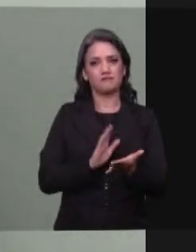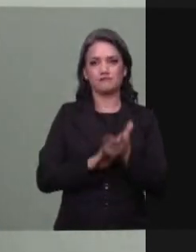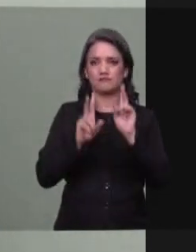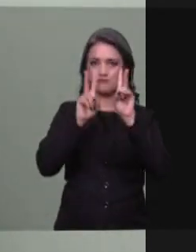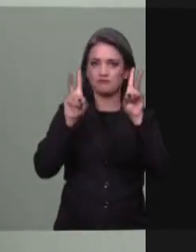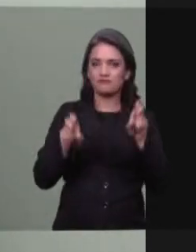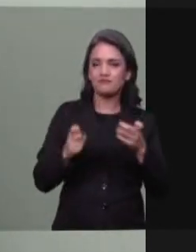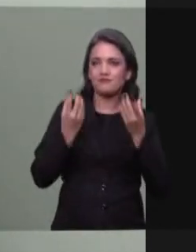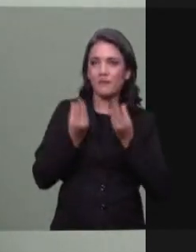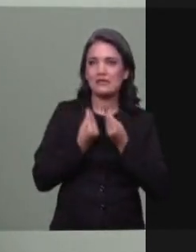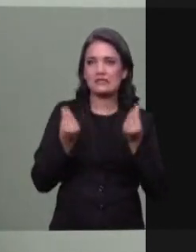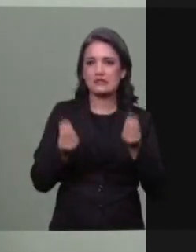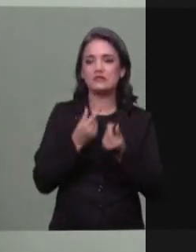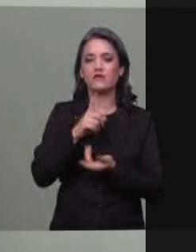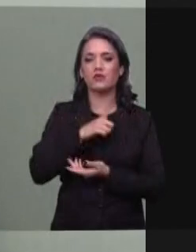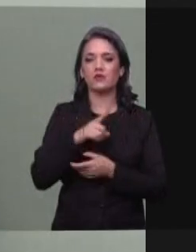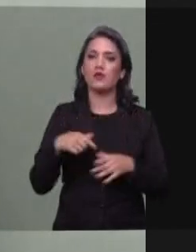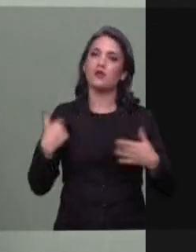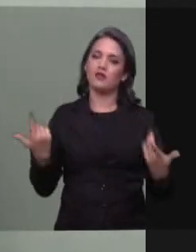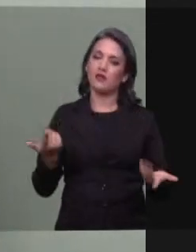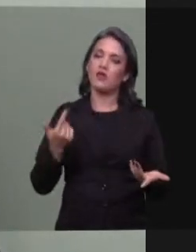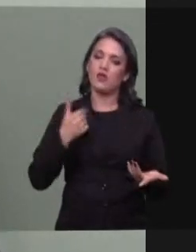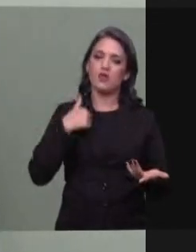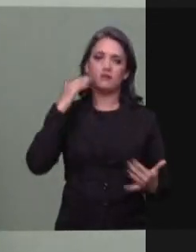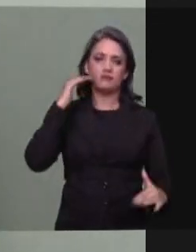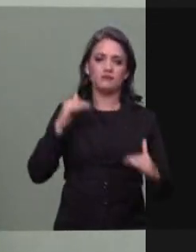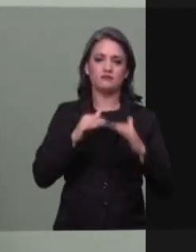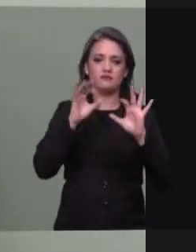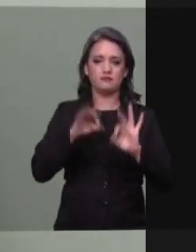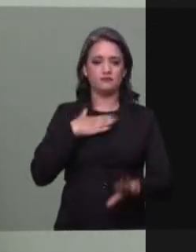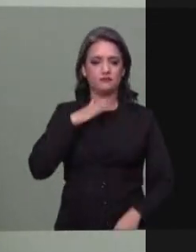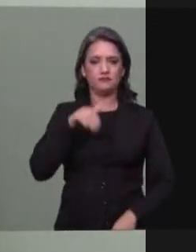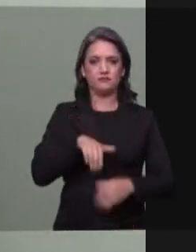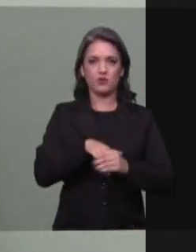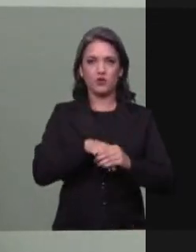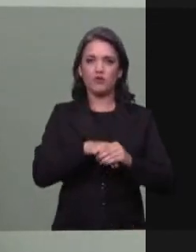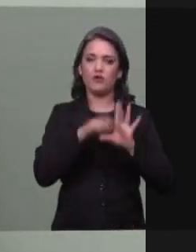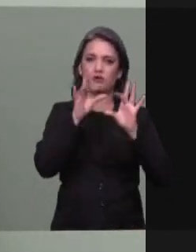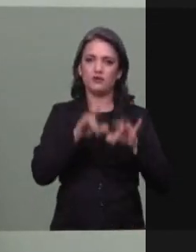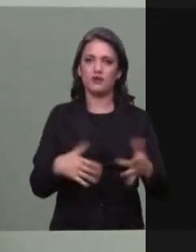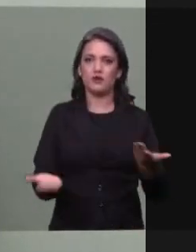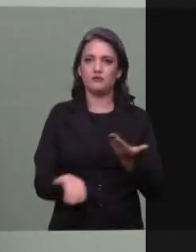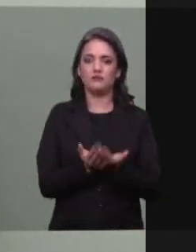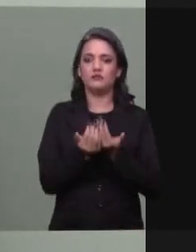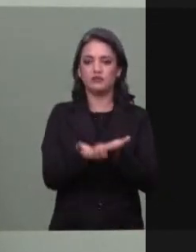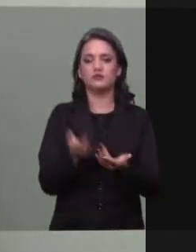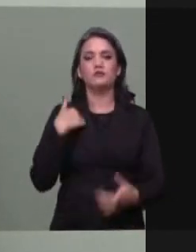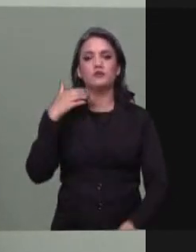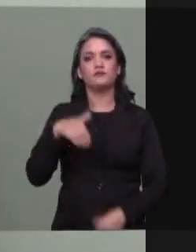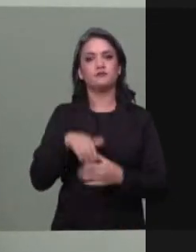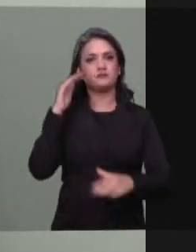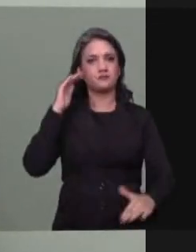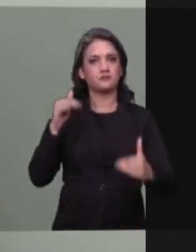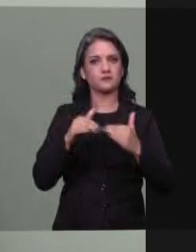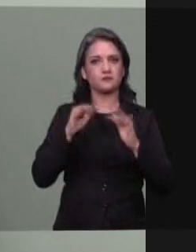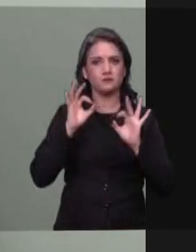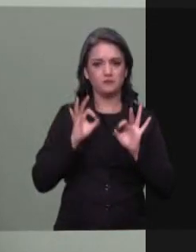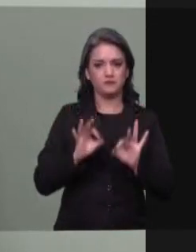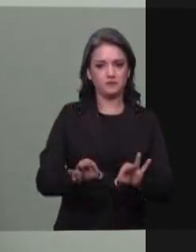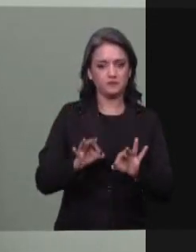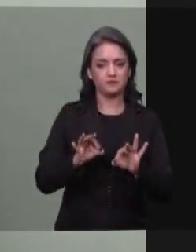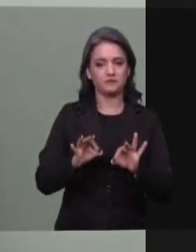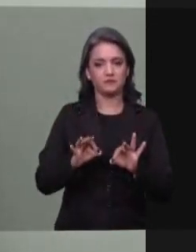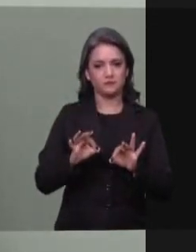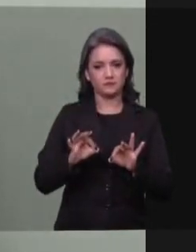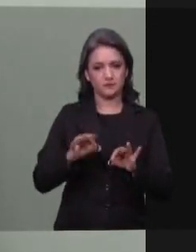sensível e me pondo inteiramente de acordo, fazendo a juntada de voto escrito, eu estou votando no sentido de acompanhar Vossa Excelência e